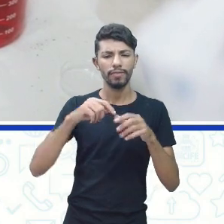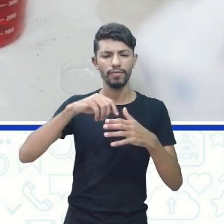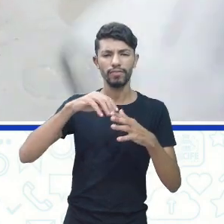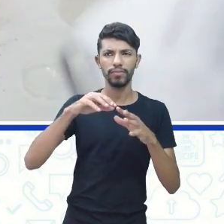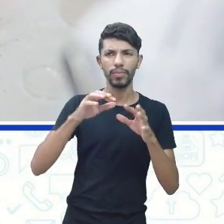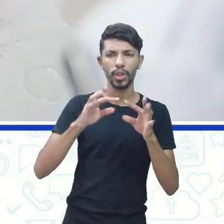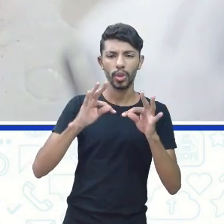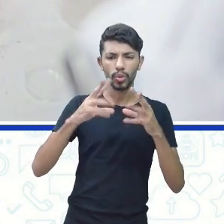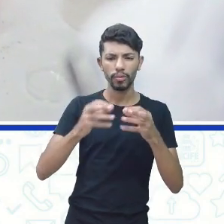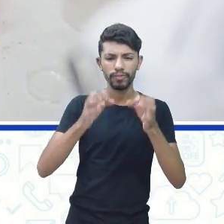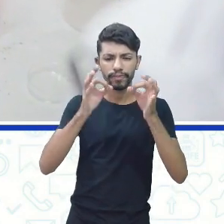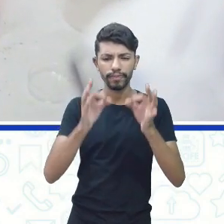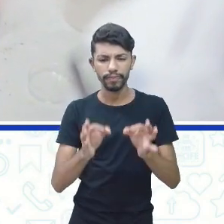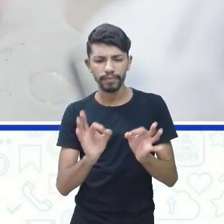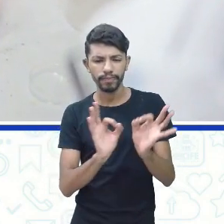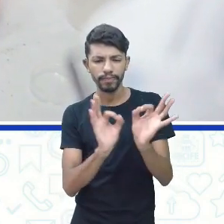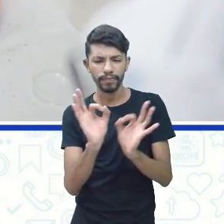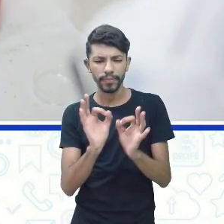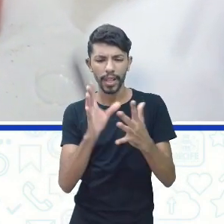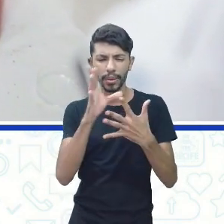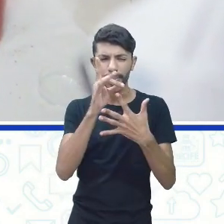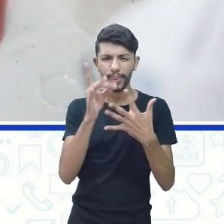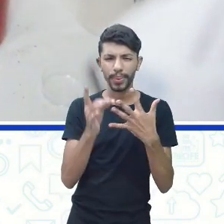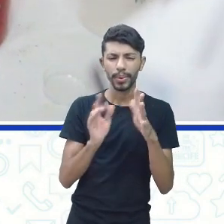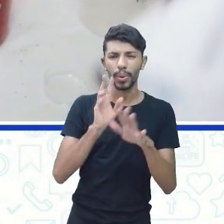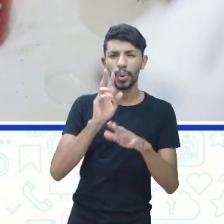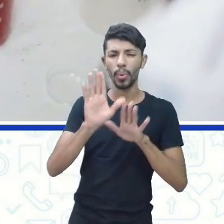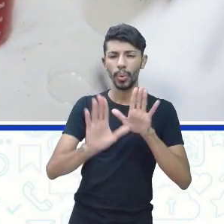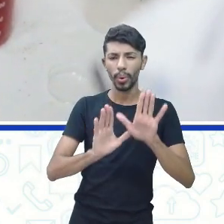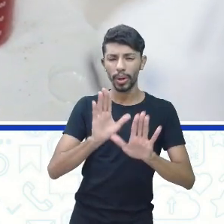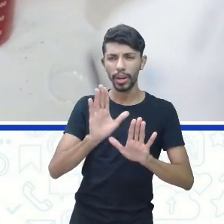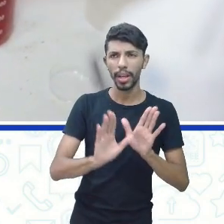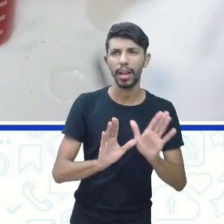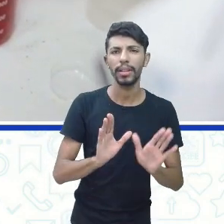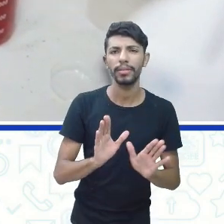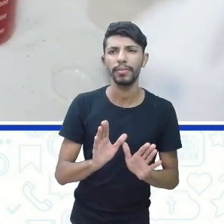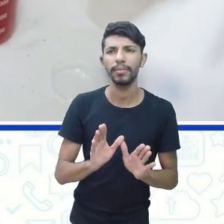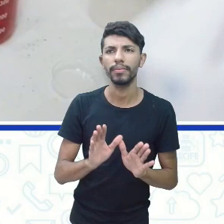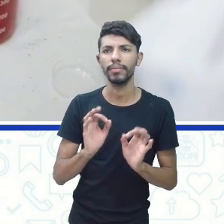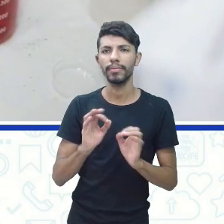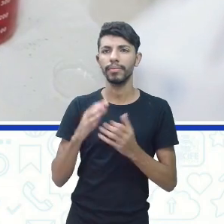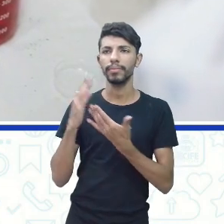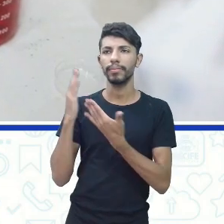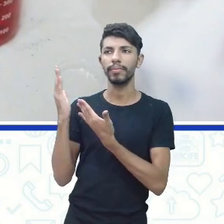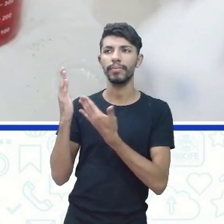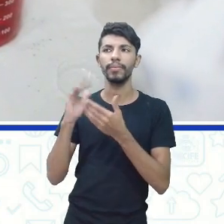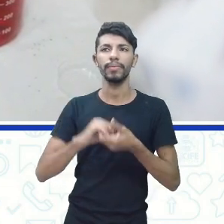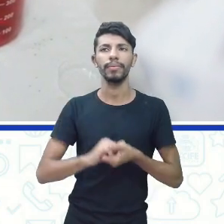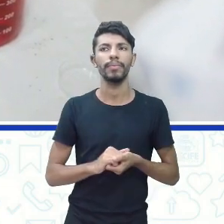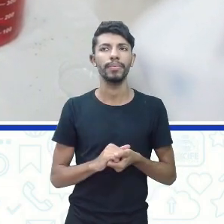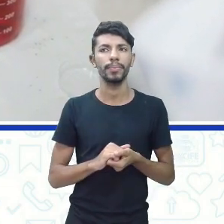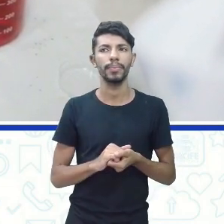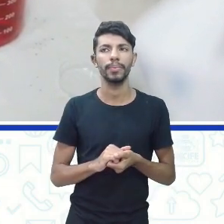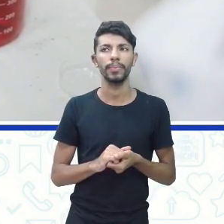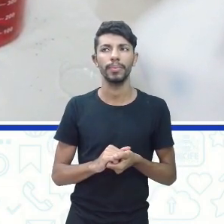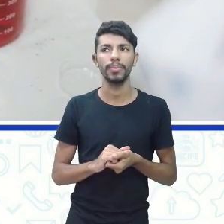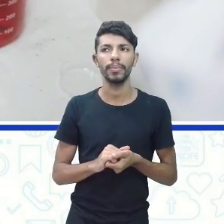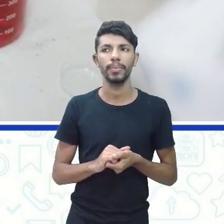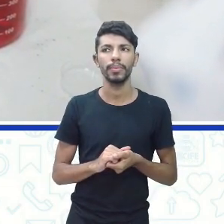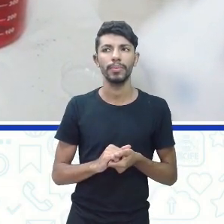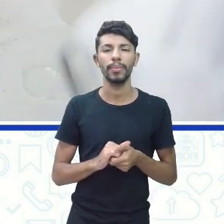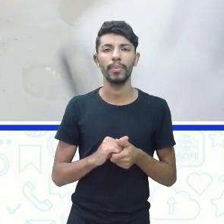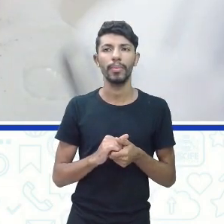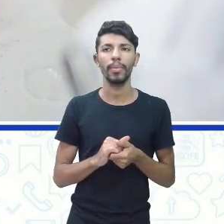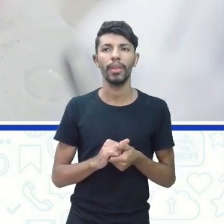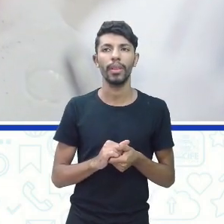bem dosado, tudo com o maior cuidado ao que está sendo produzido. Então, tudo aí a